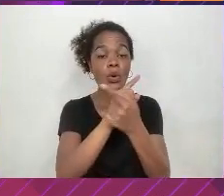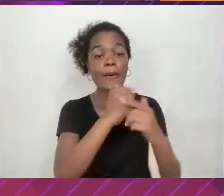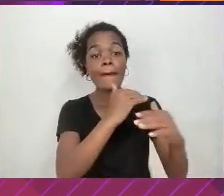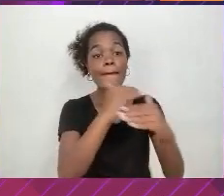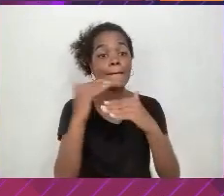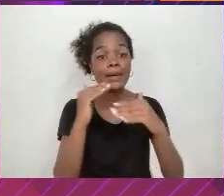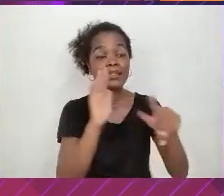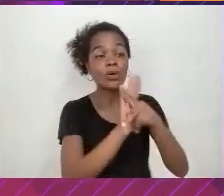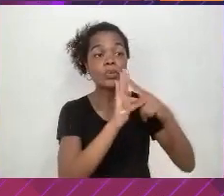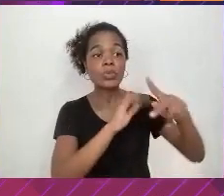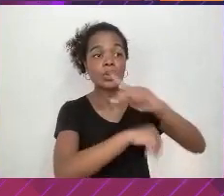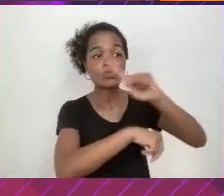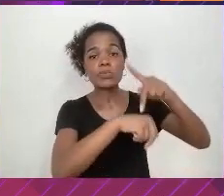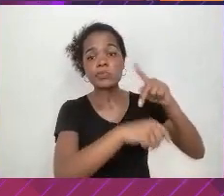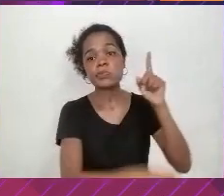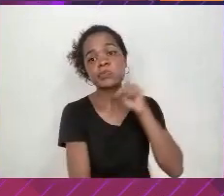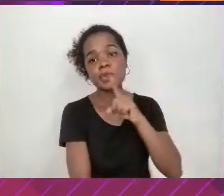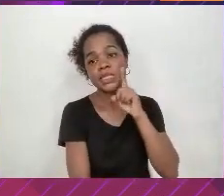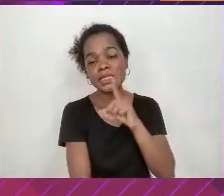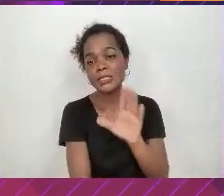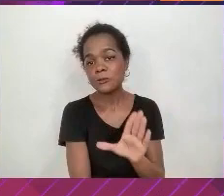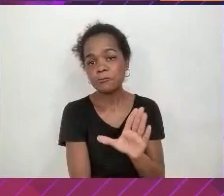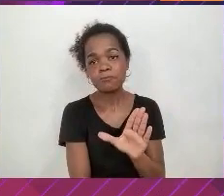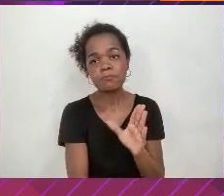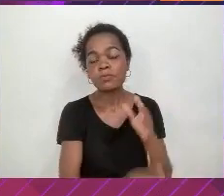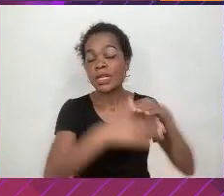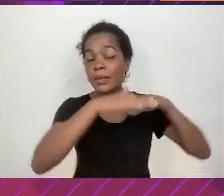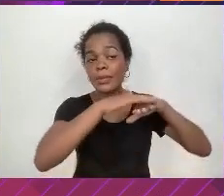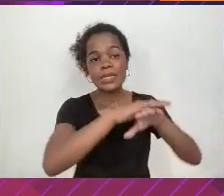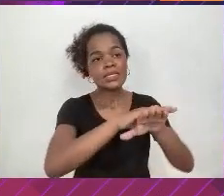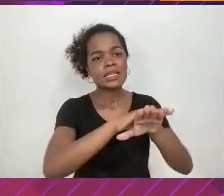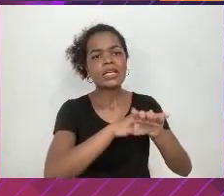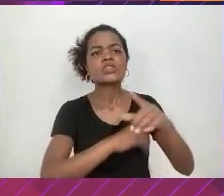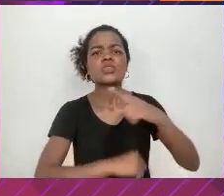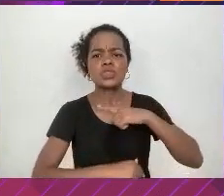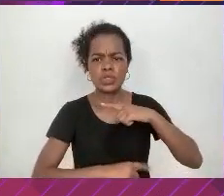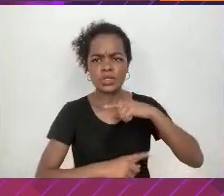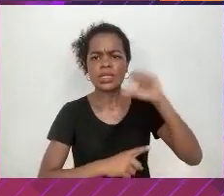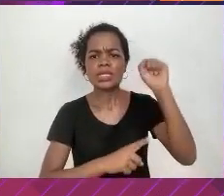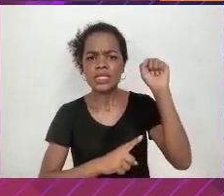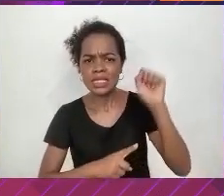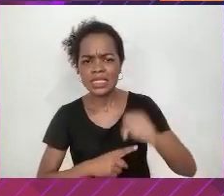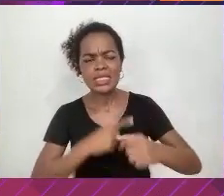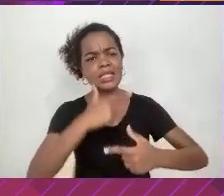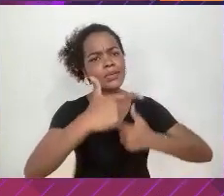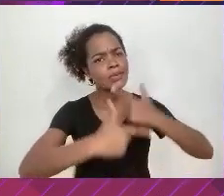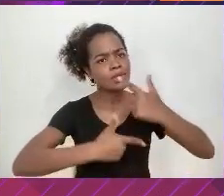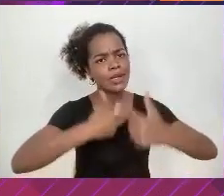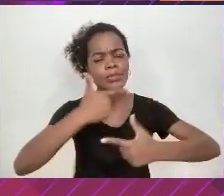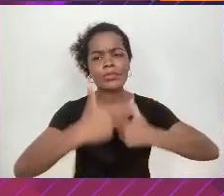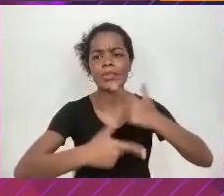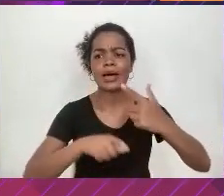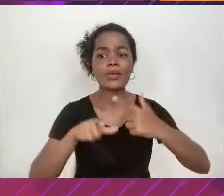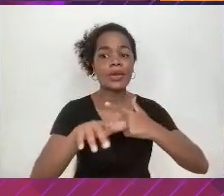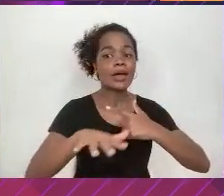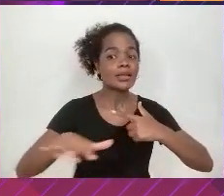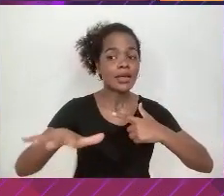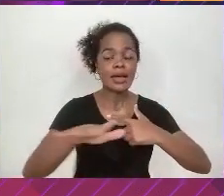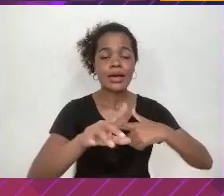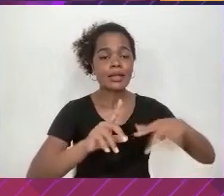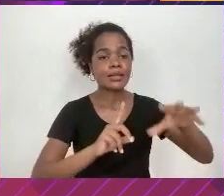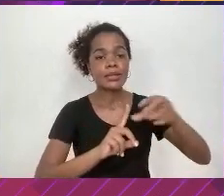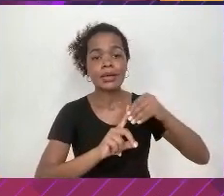escolheu ali para armazenar os dados. Porque a gente tem, sim, todo o trabalho de desenvolvimento da API, mas a gente tem esse